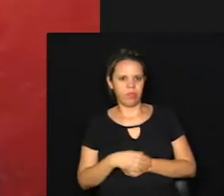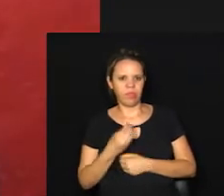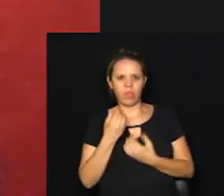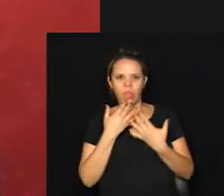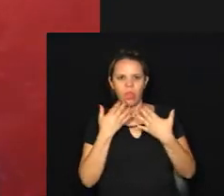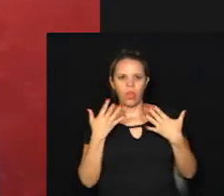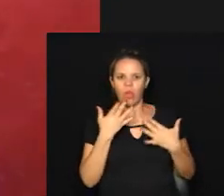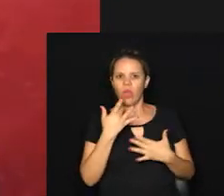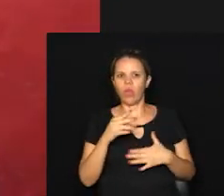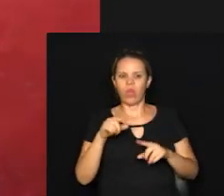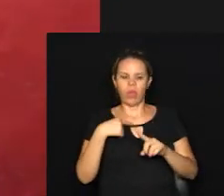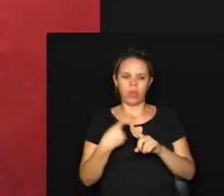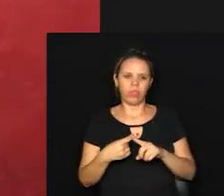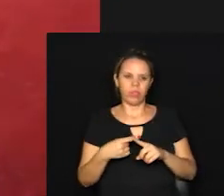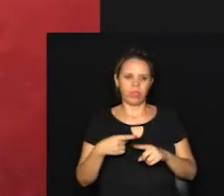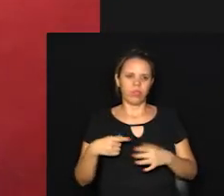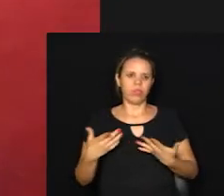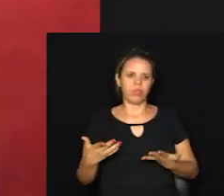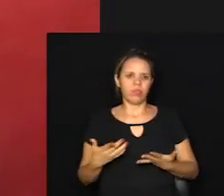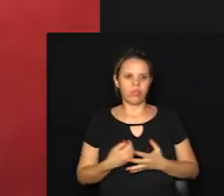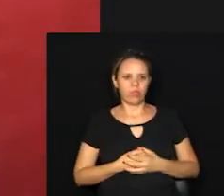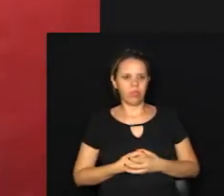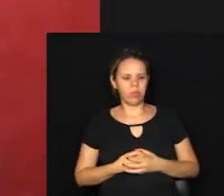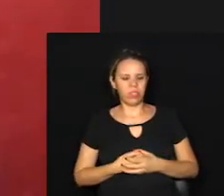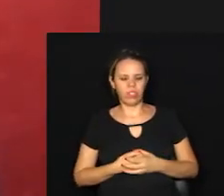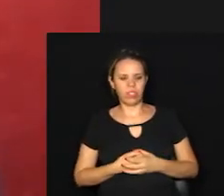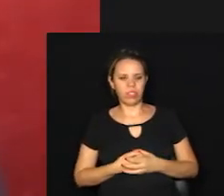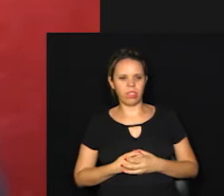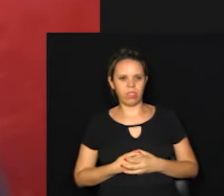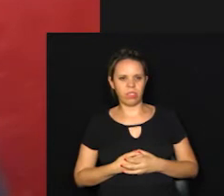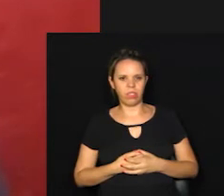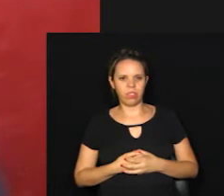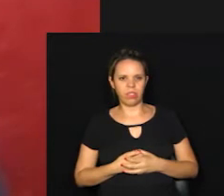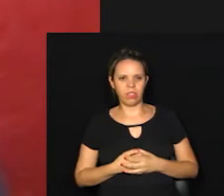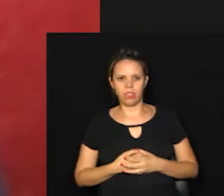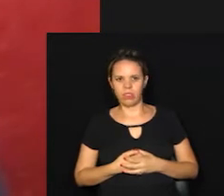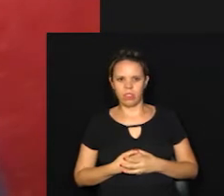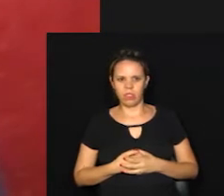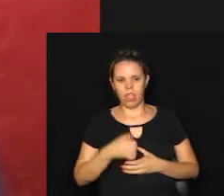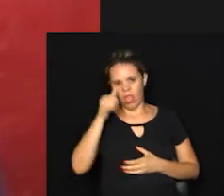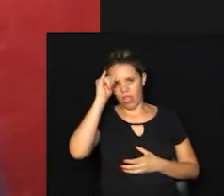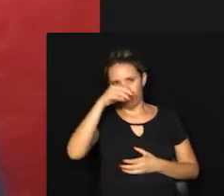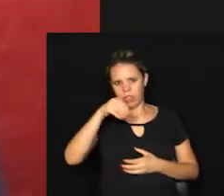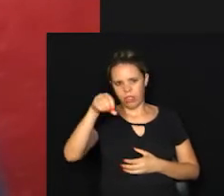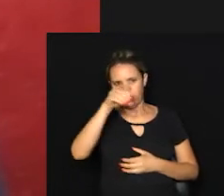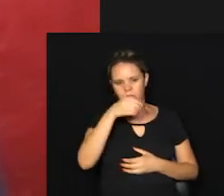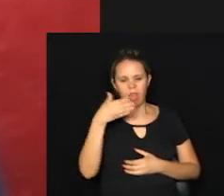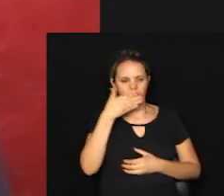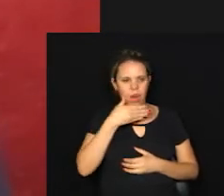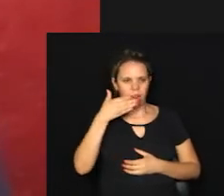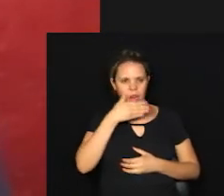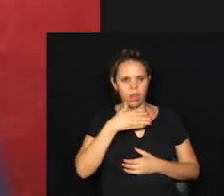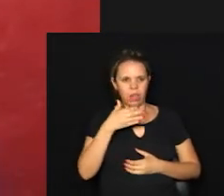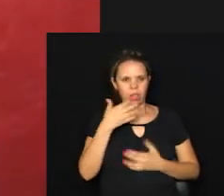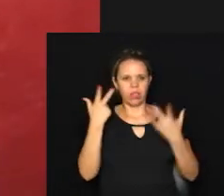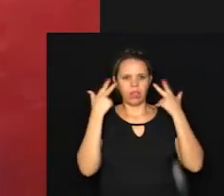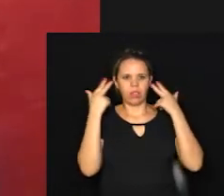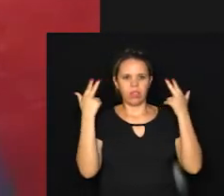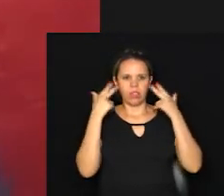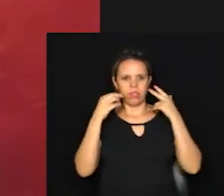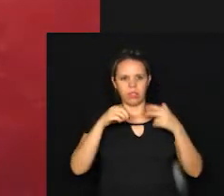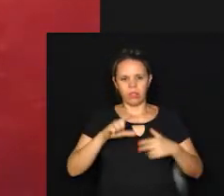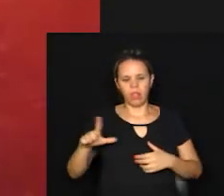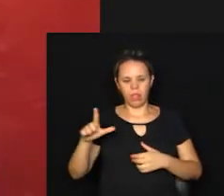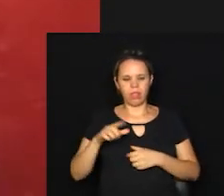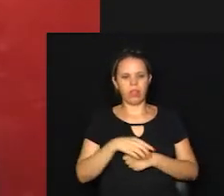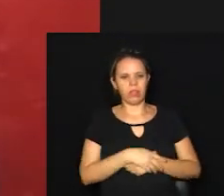a mais para o nosso suco, tá? Então, evita o refinado. Então, use mais natural, o